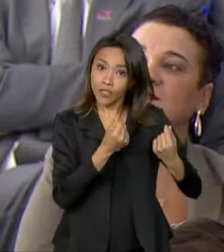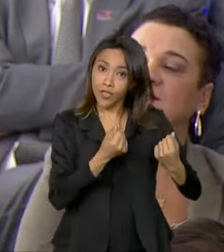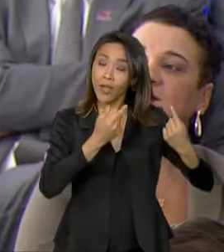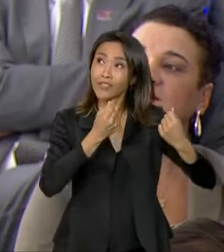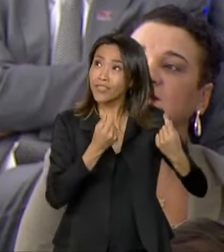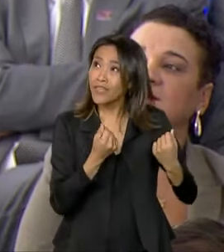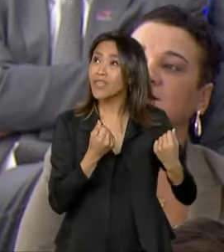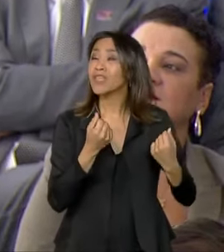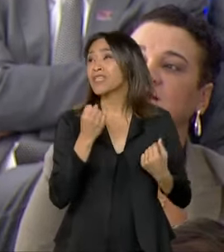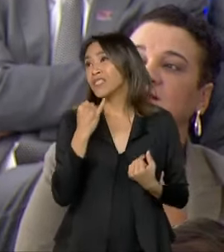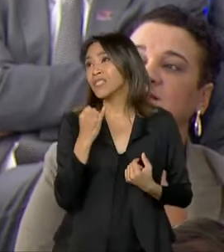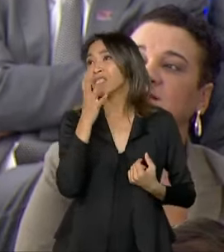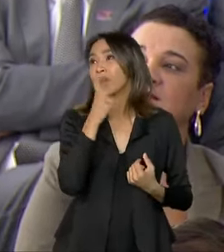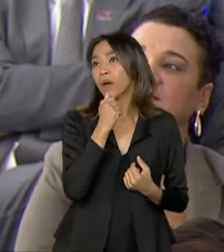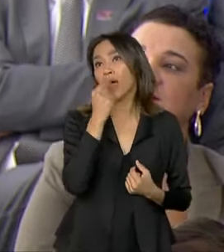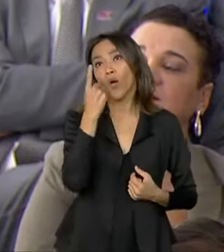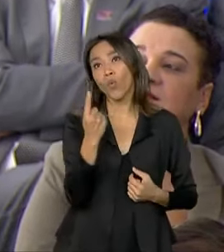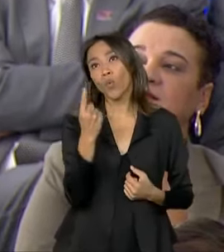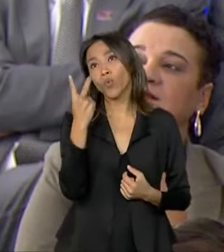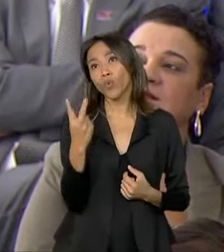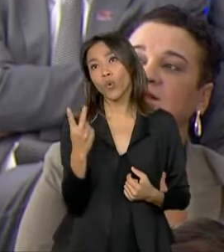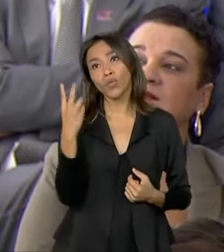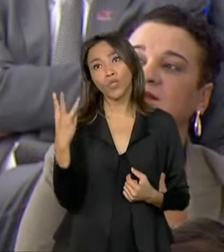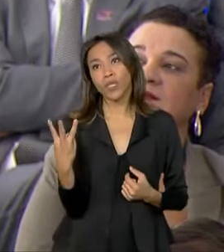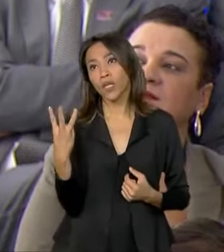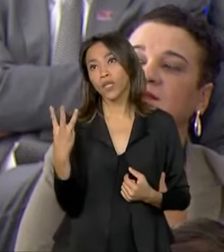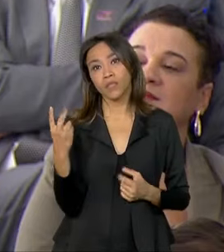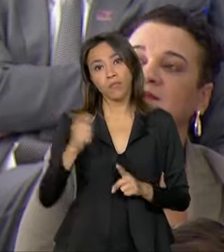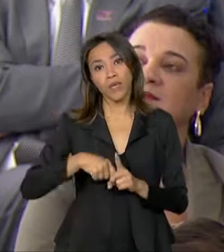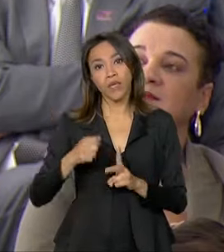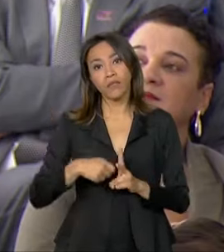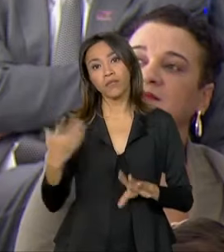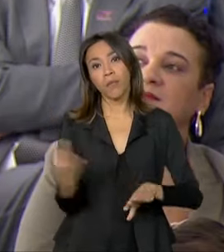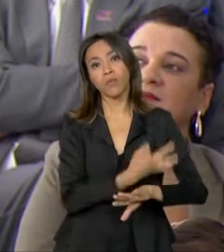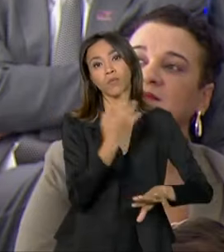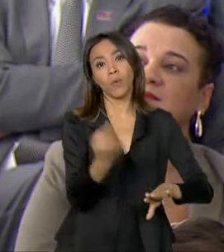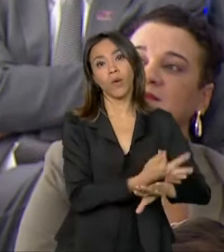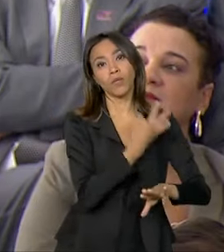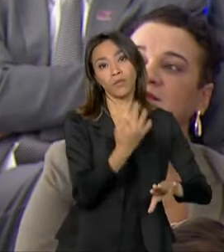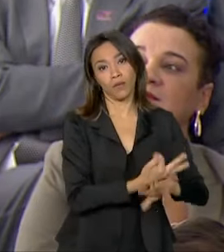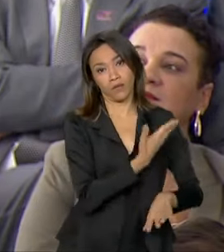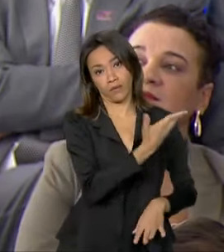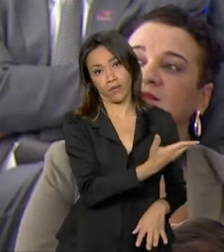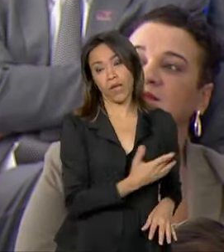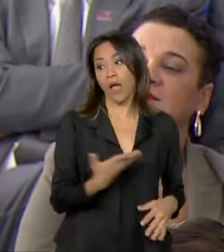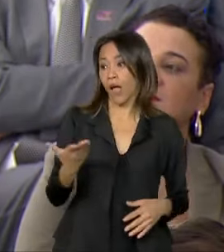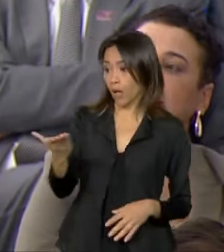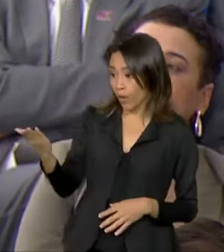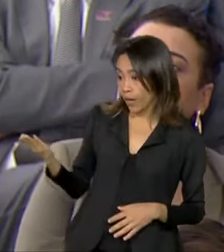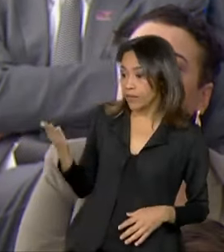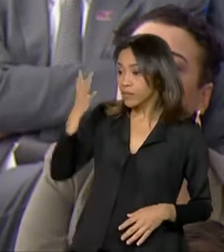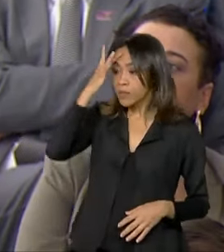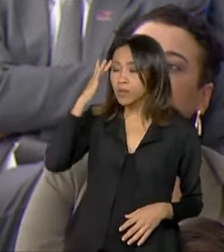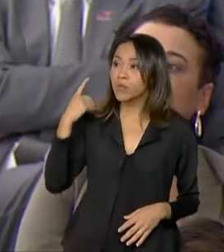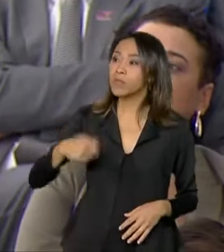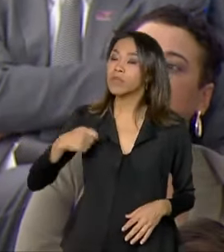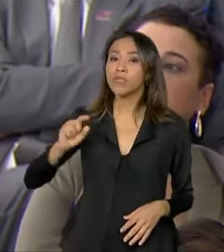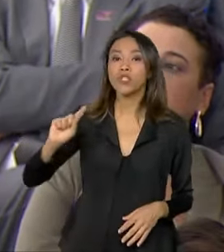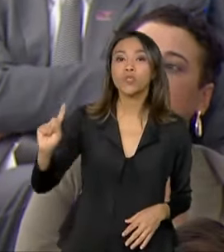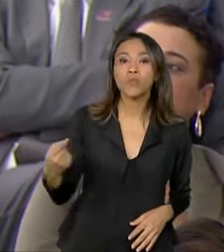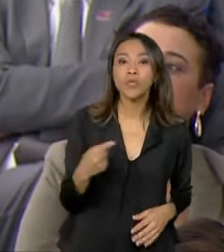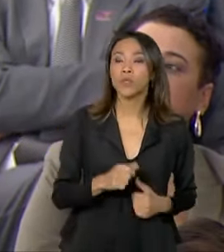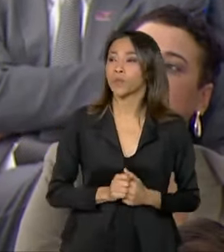se demorar um mês, dois meses, ele aguenta porque é muito dinheiro. Mas e as pessoas que precisam de mil,